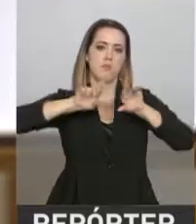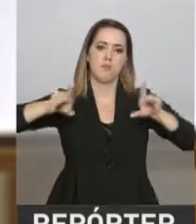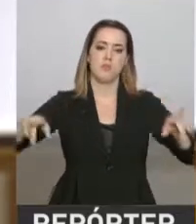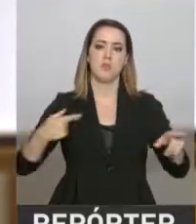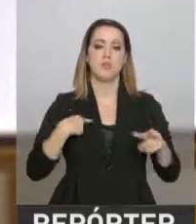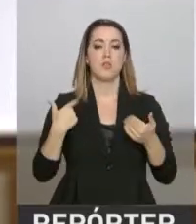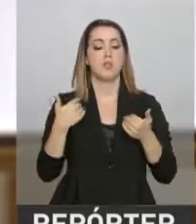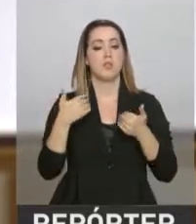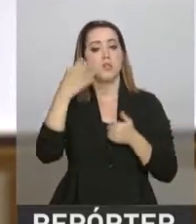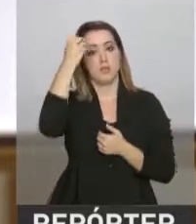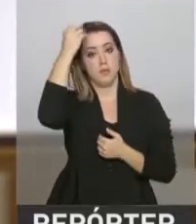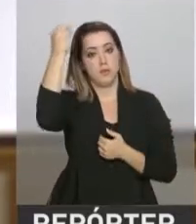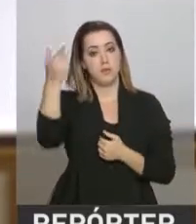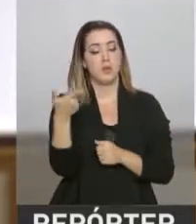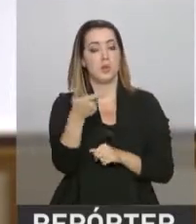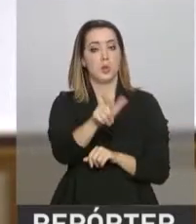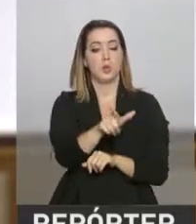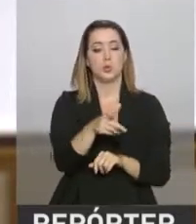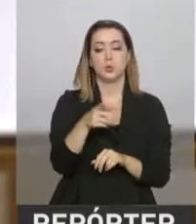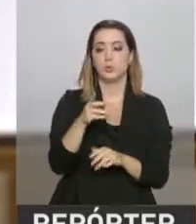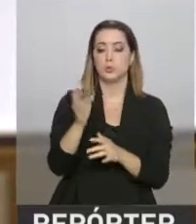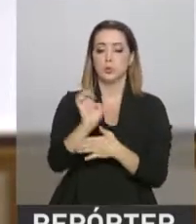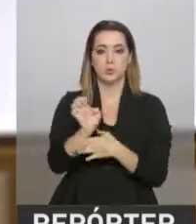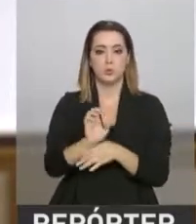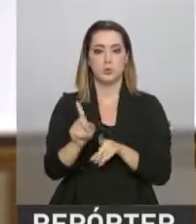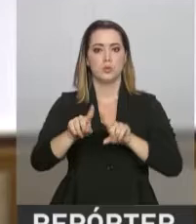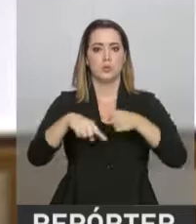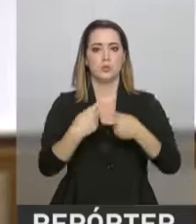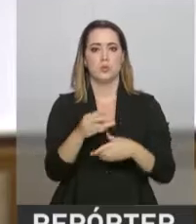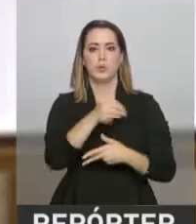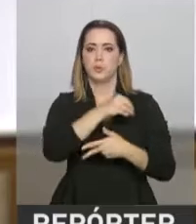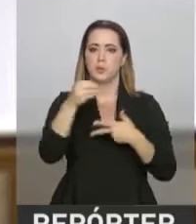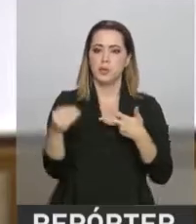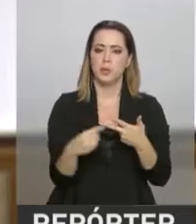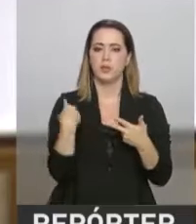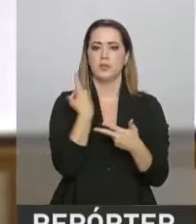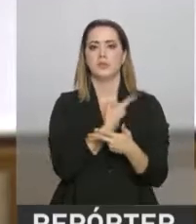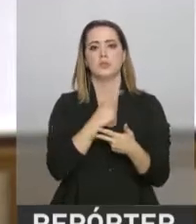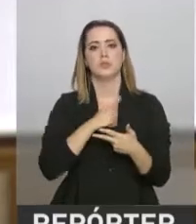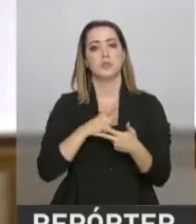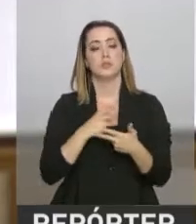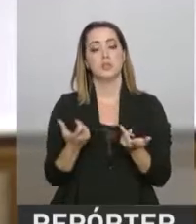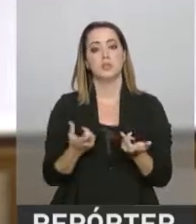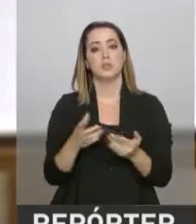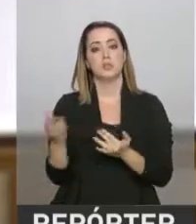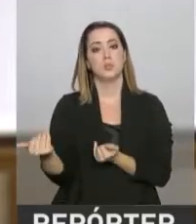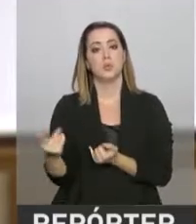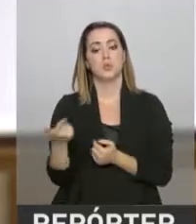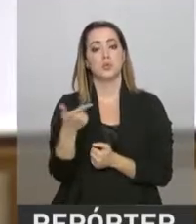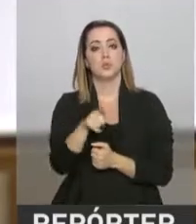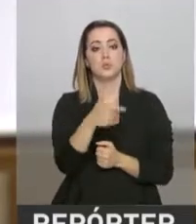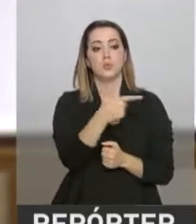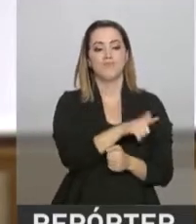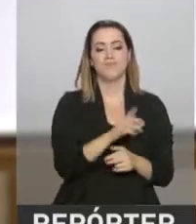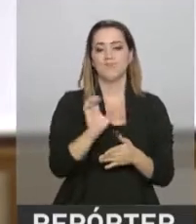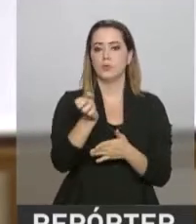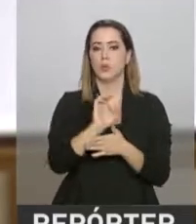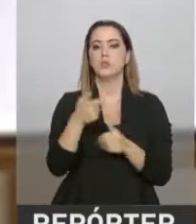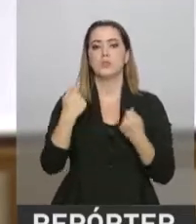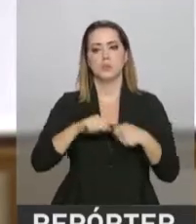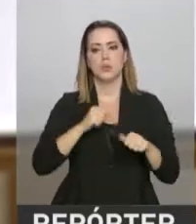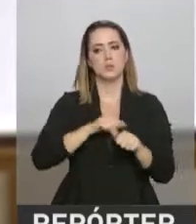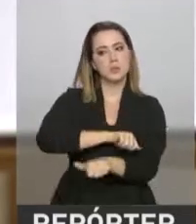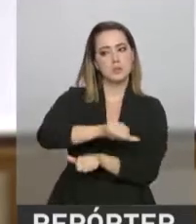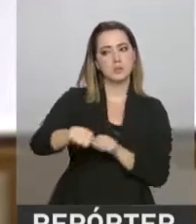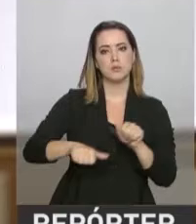interestaduais após a nacionalização do enem nós temos jovens que passaram em outras universidades de outros estados